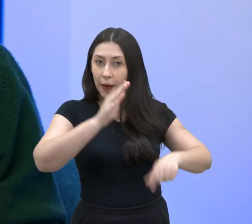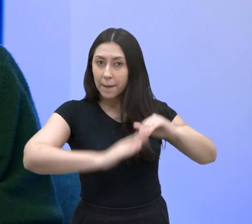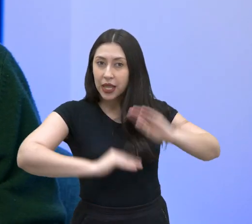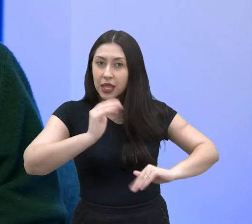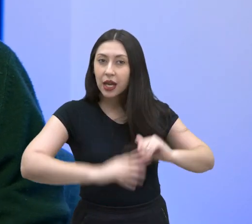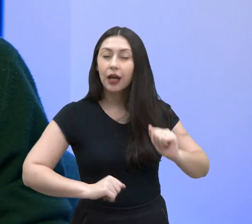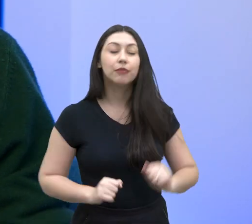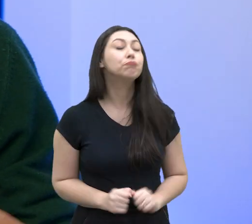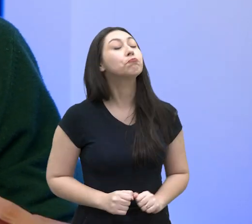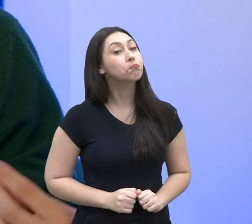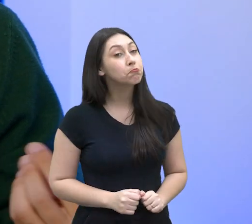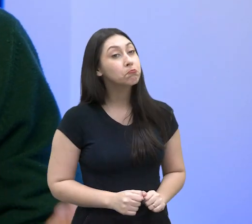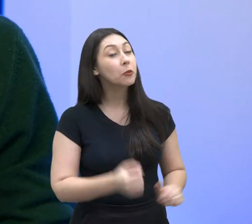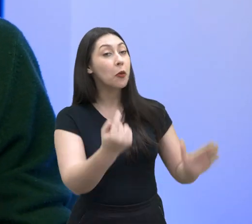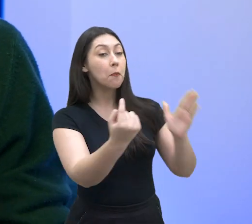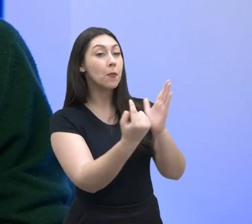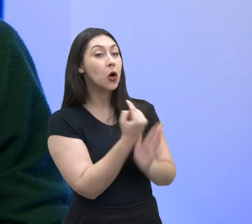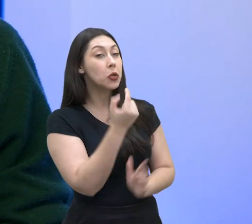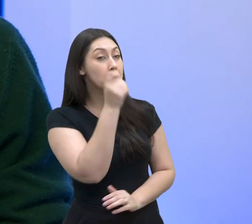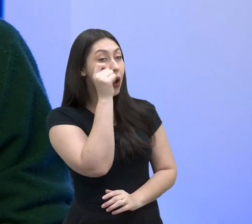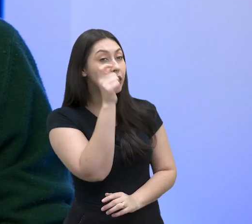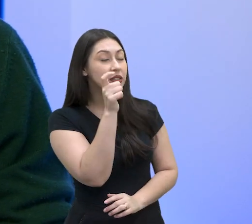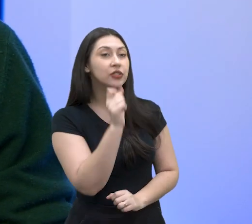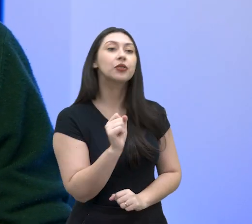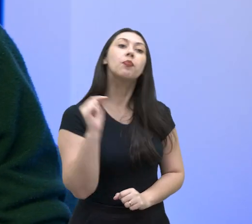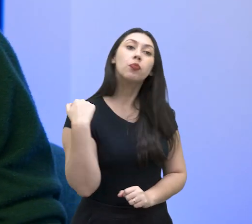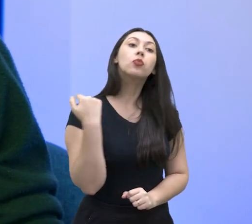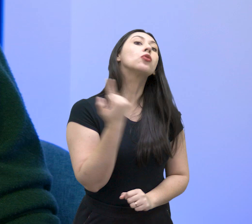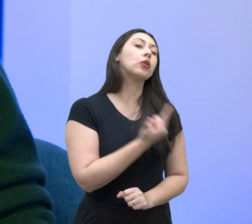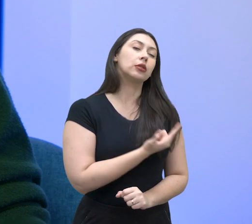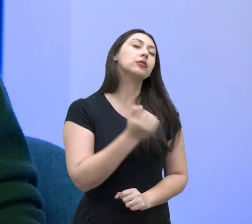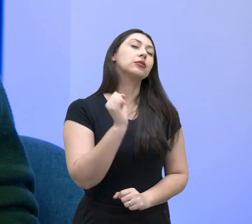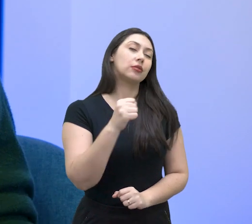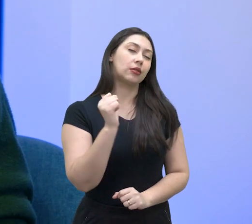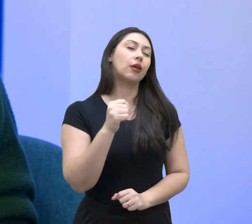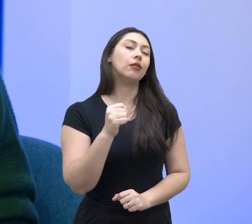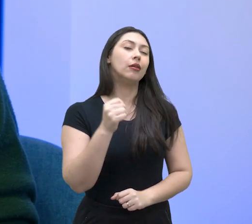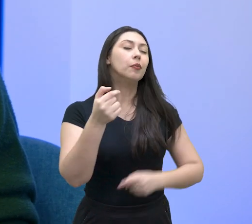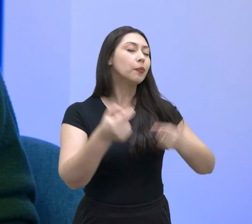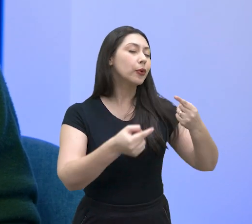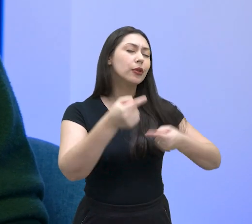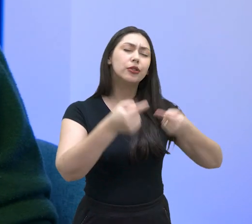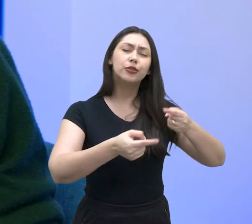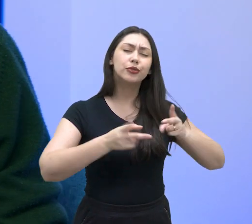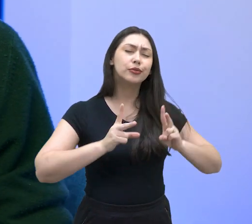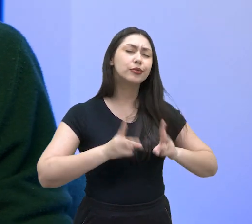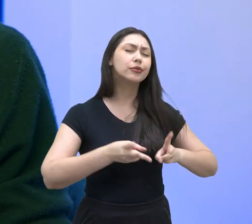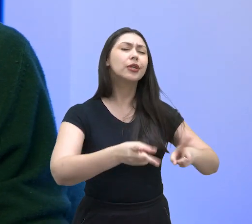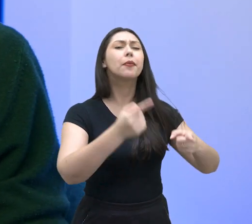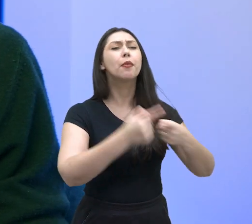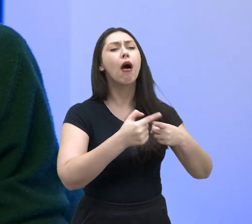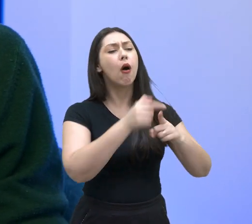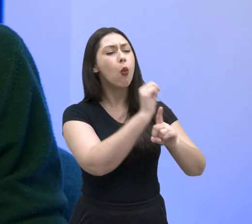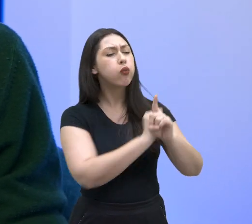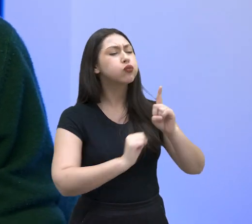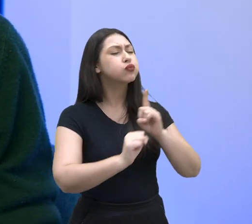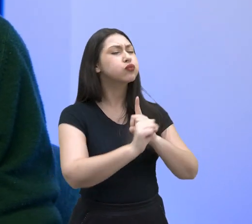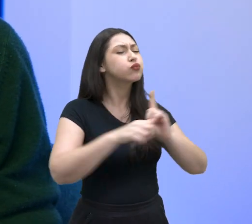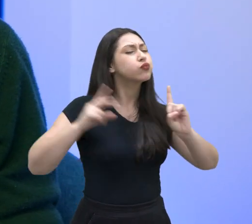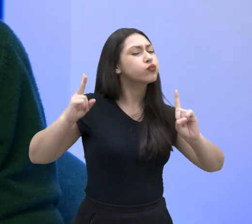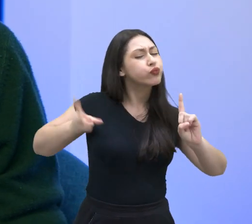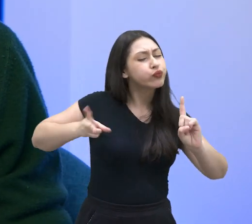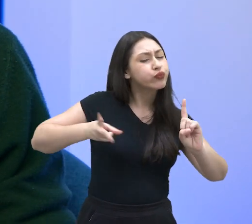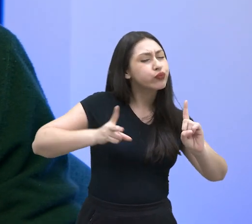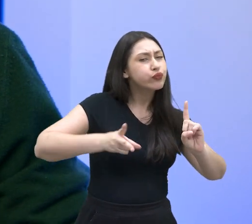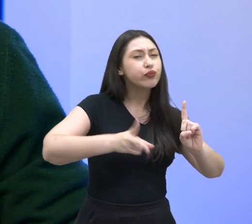sempre e a gente não é apolítico. Acontece que, desde que eu levanto da cama, eu exerço uma decisão